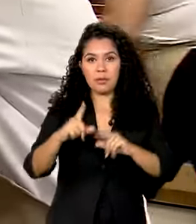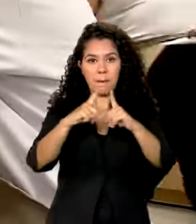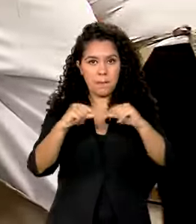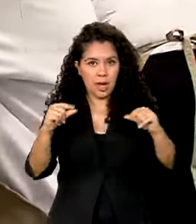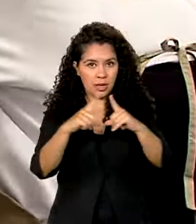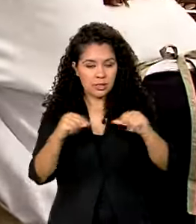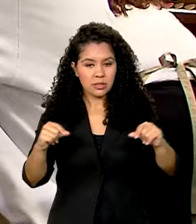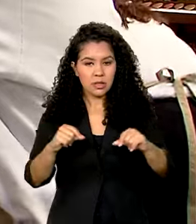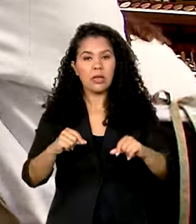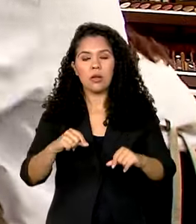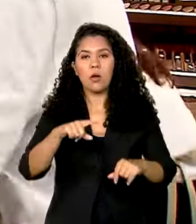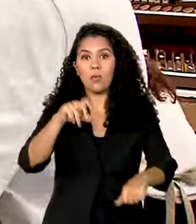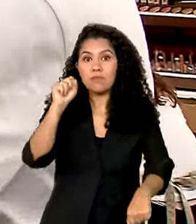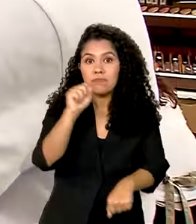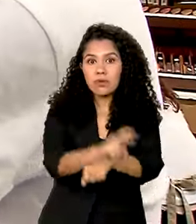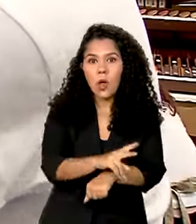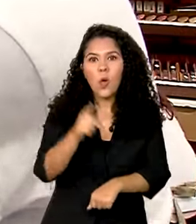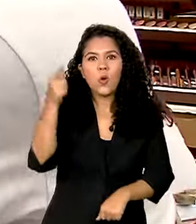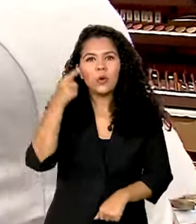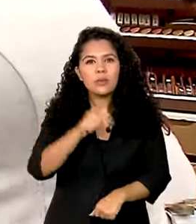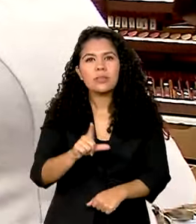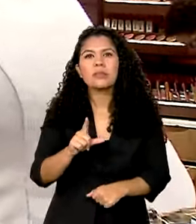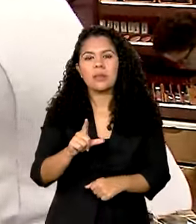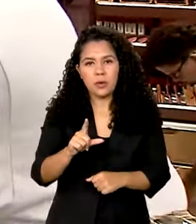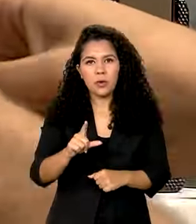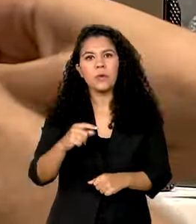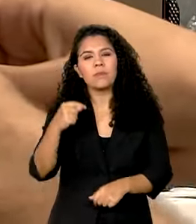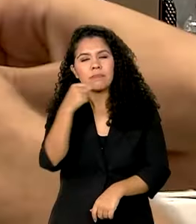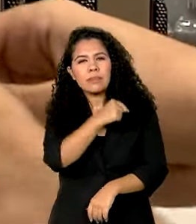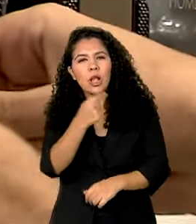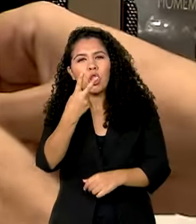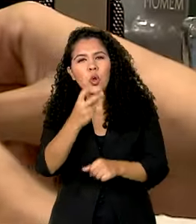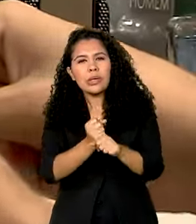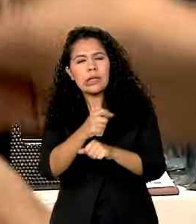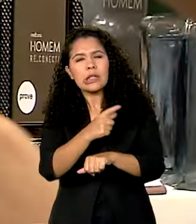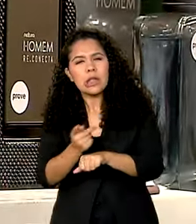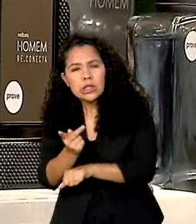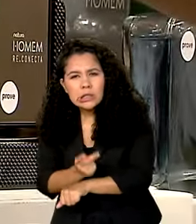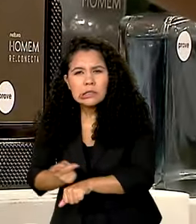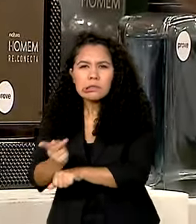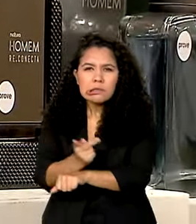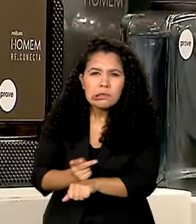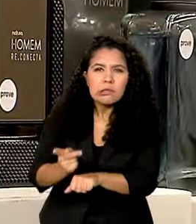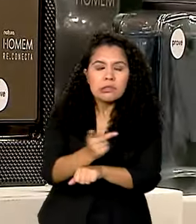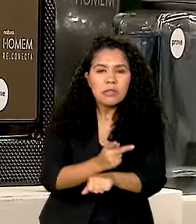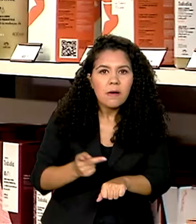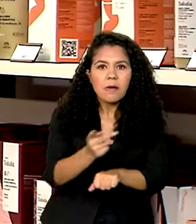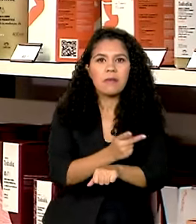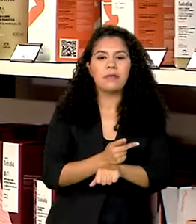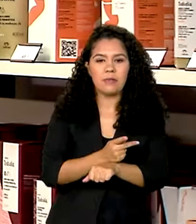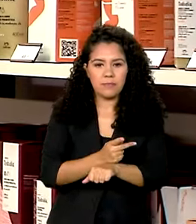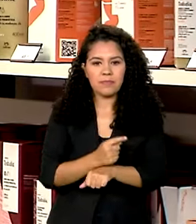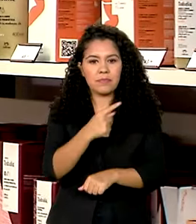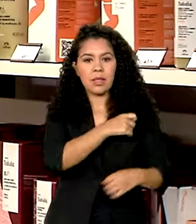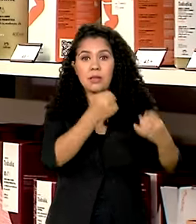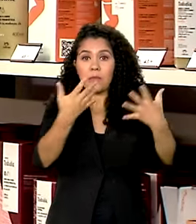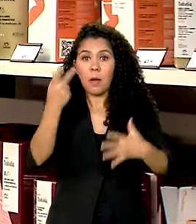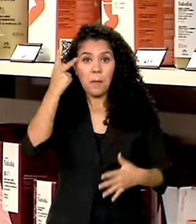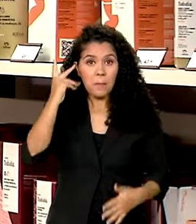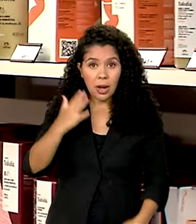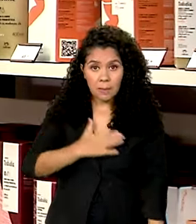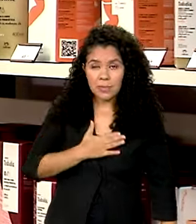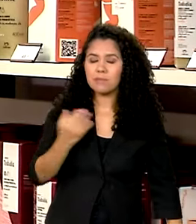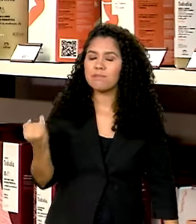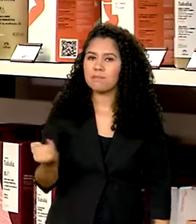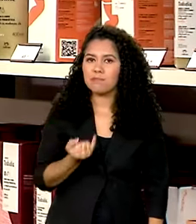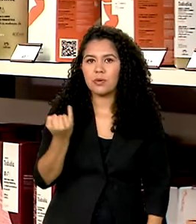formal veio após 2 anos de busca do estudante por uma vaga com carteira assinada. Para mim é muito importante porque